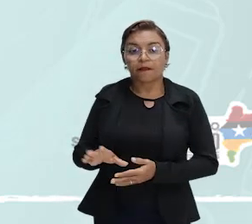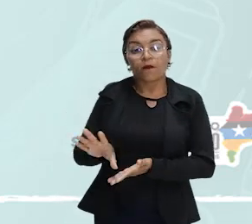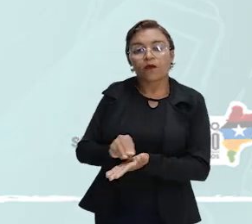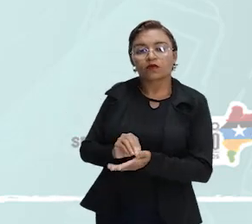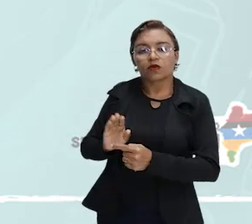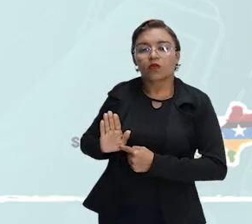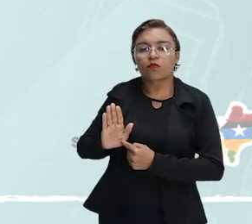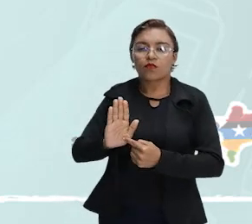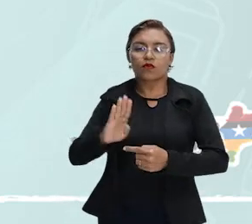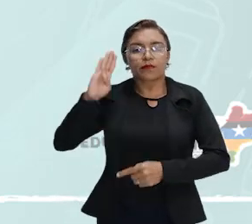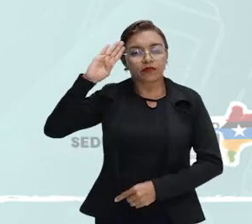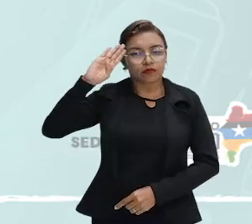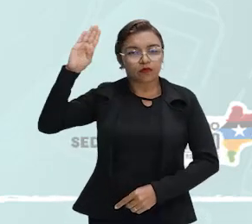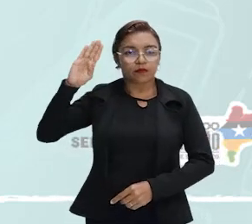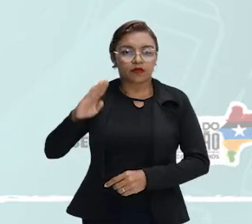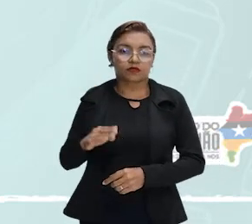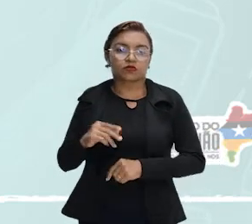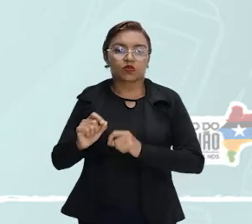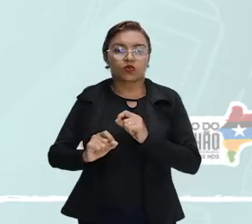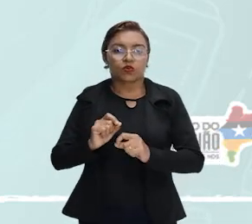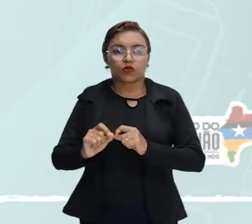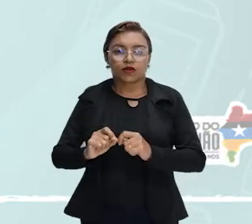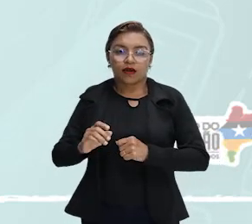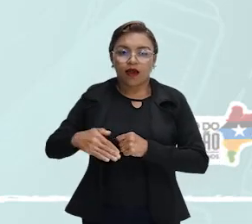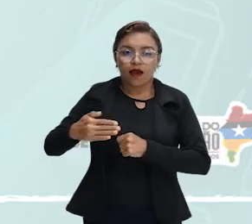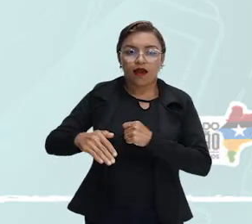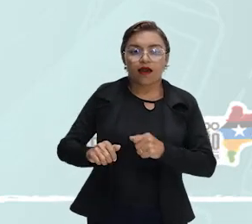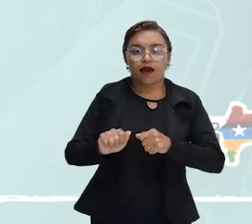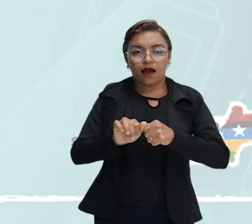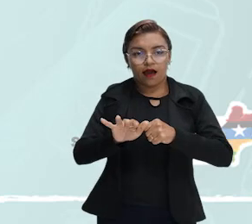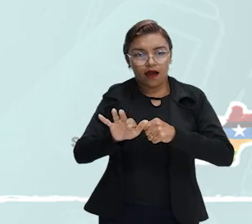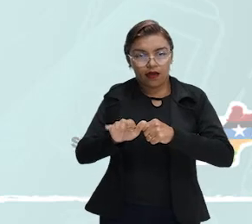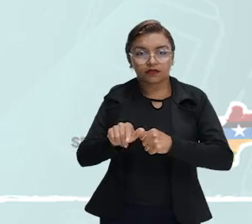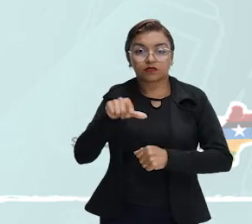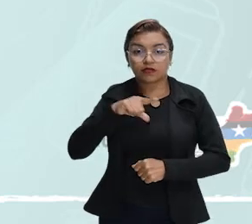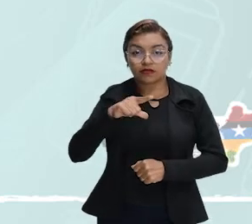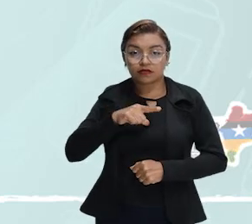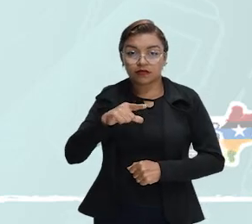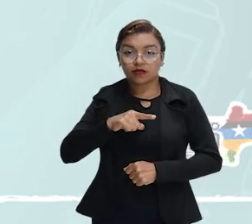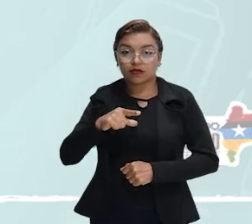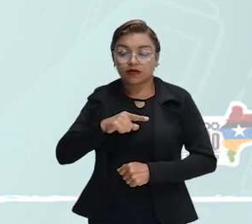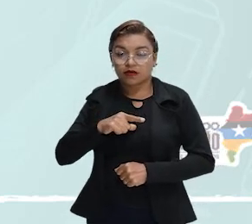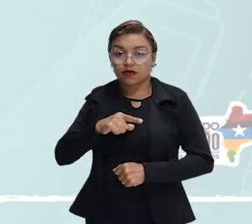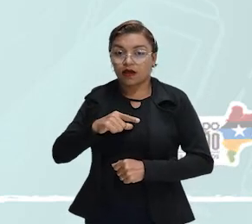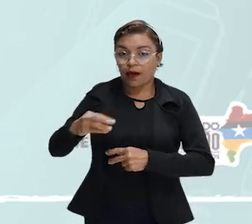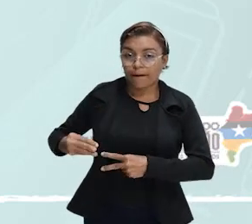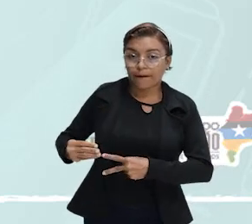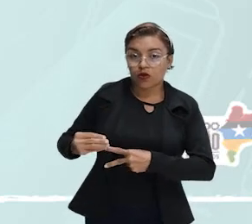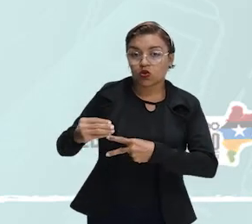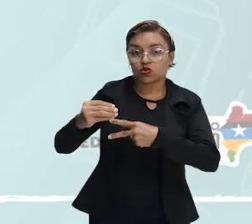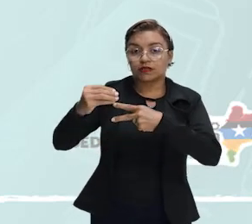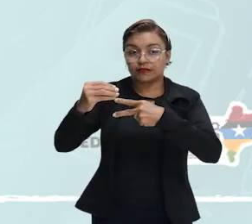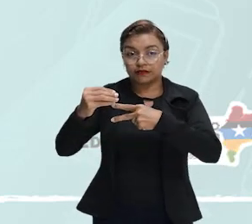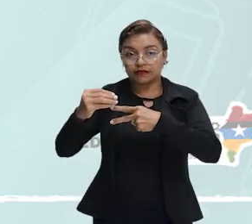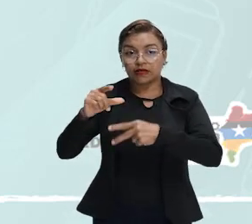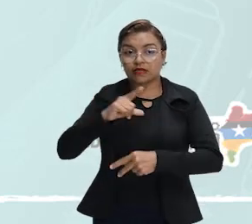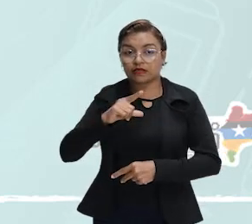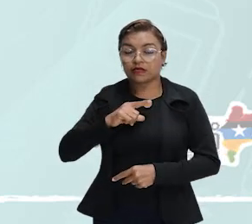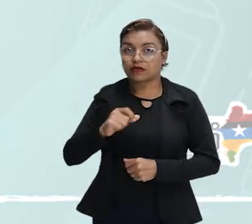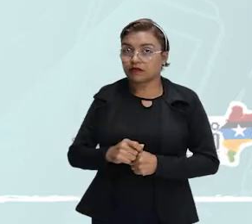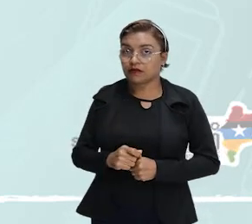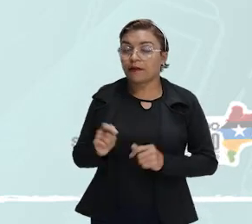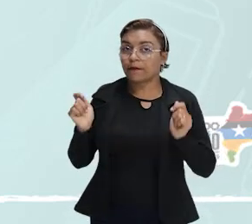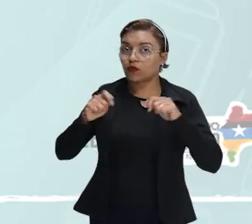mostra principalmente que uma sequência de um ácido nucleico pode formar uma proteína. Entretanto,